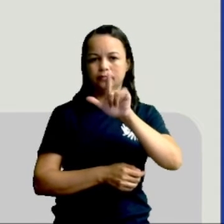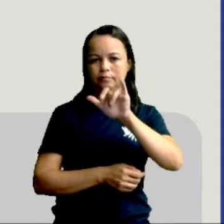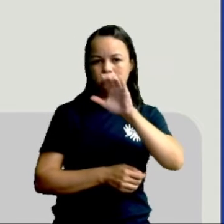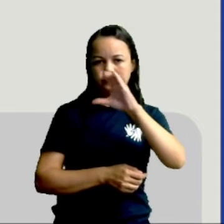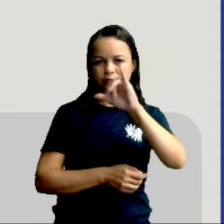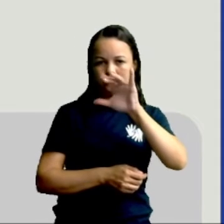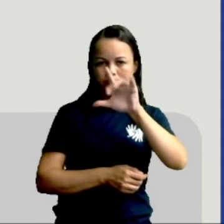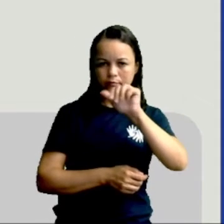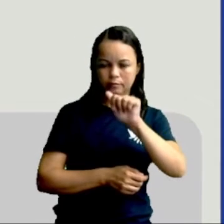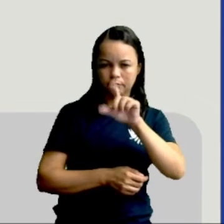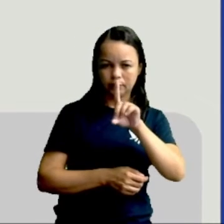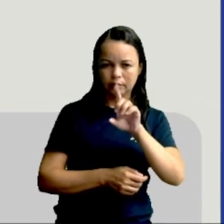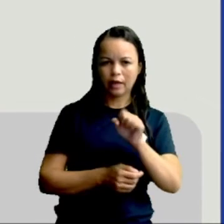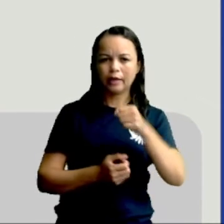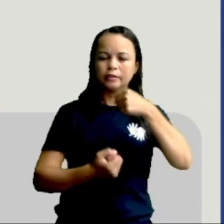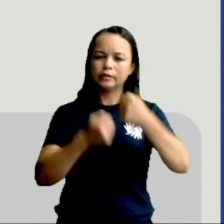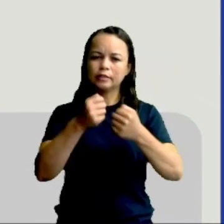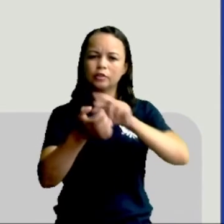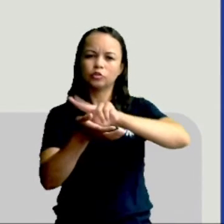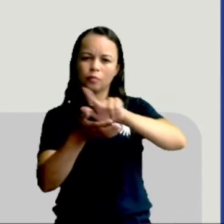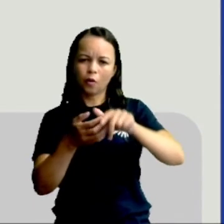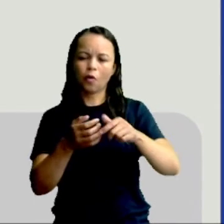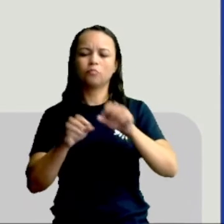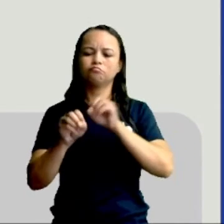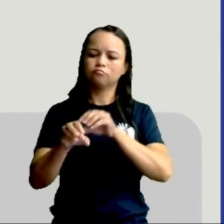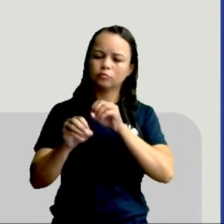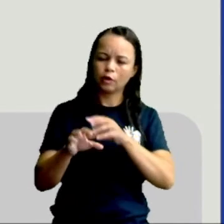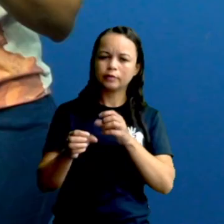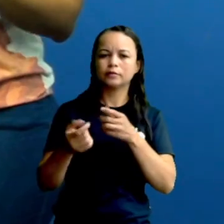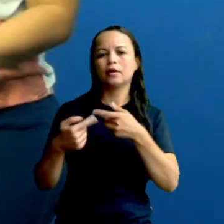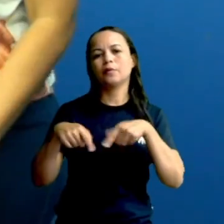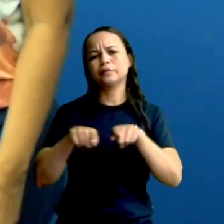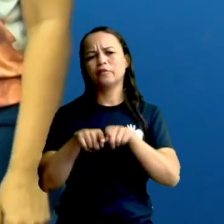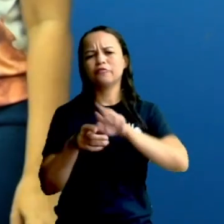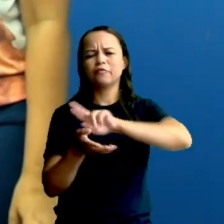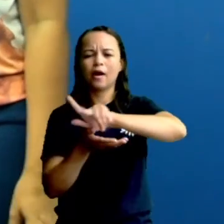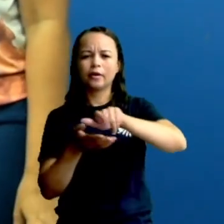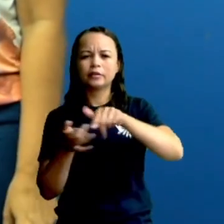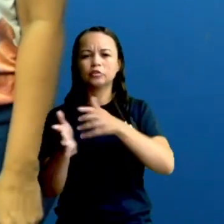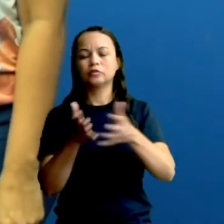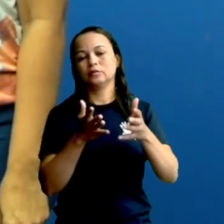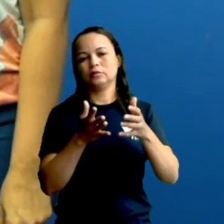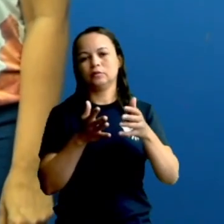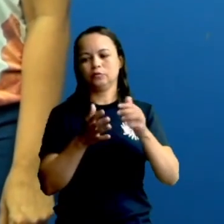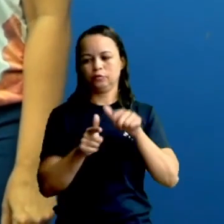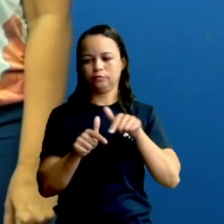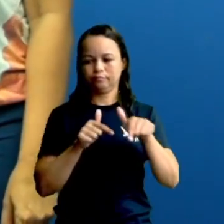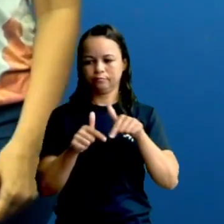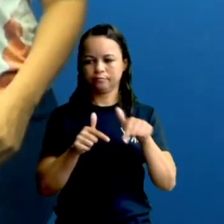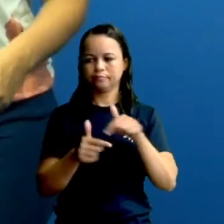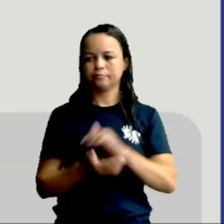e educação. São esses serviços que fazem parte do setor de serviços.